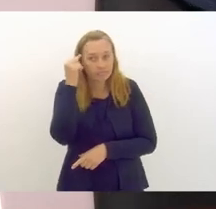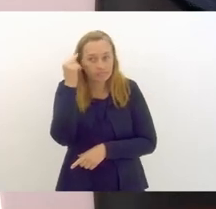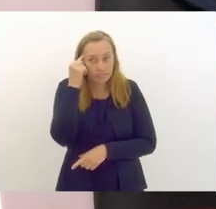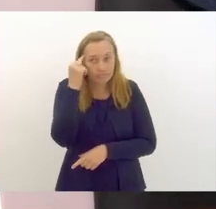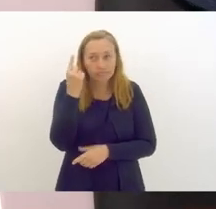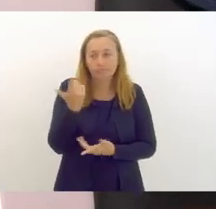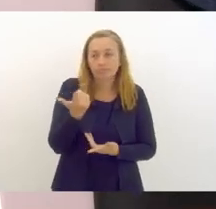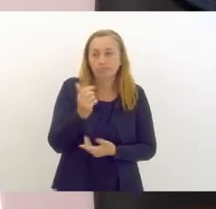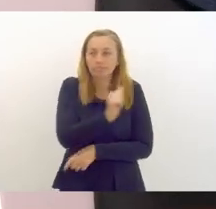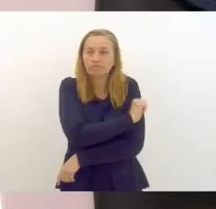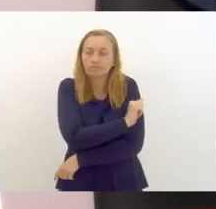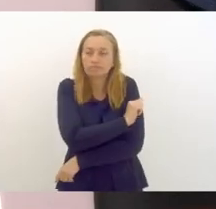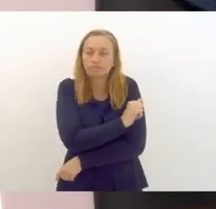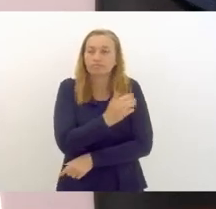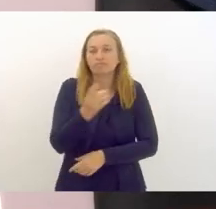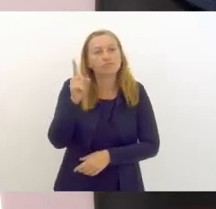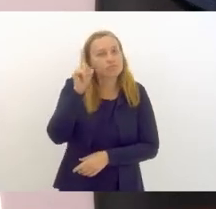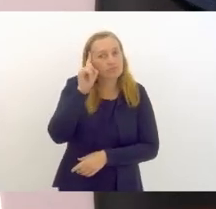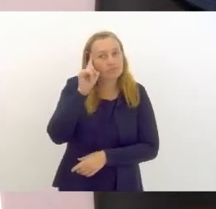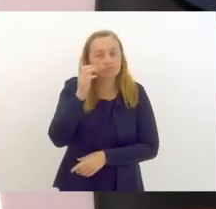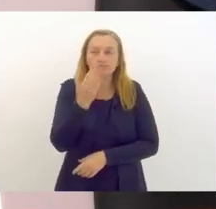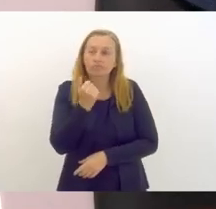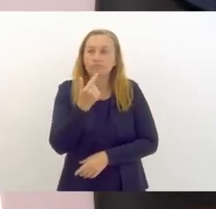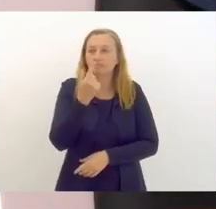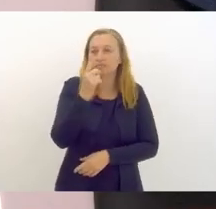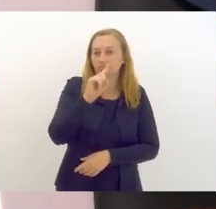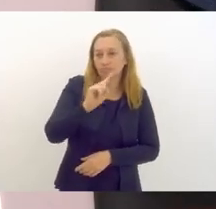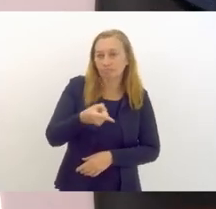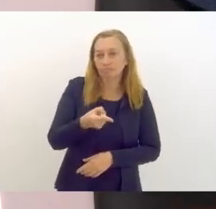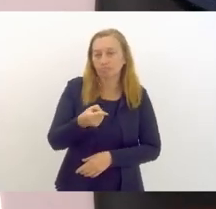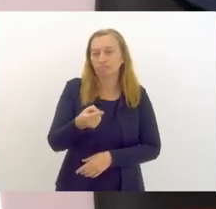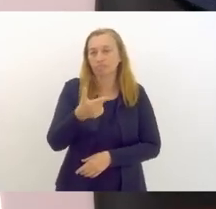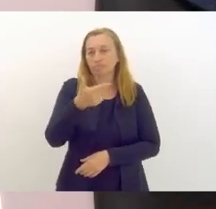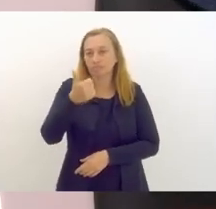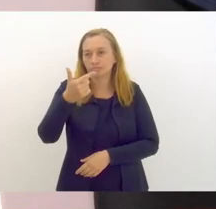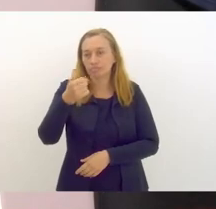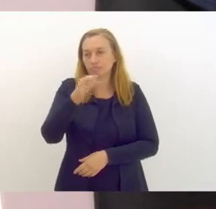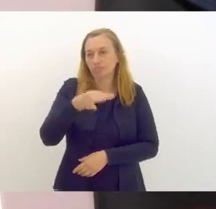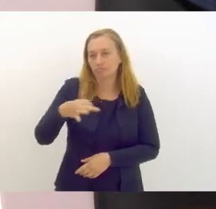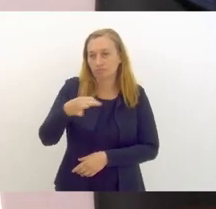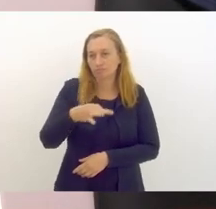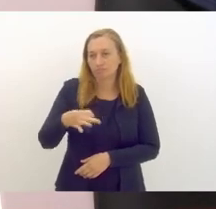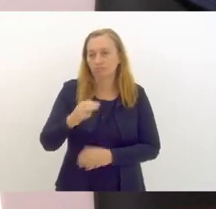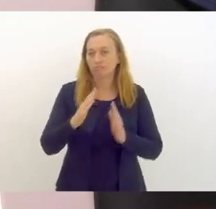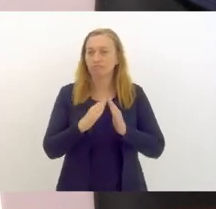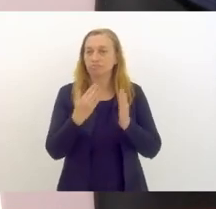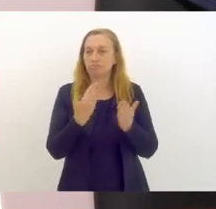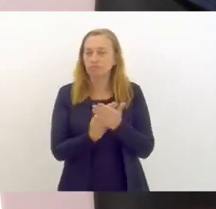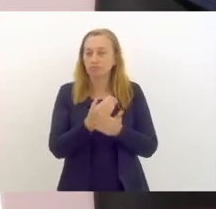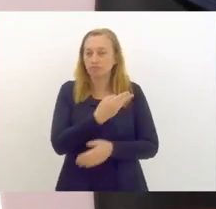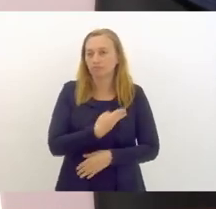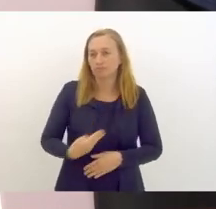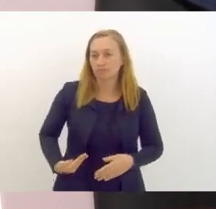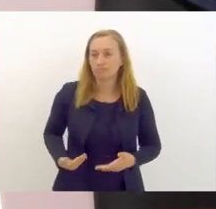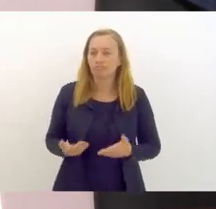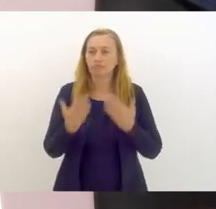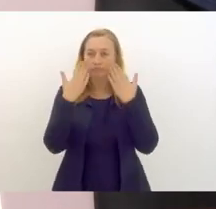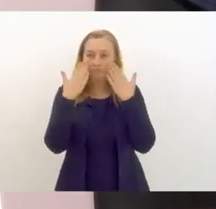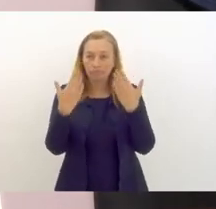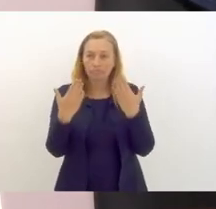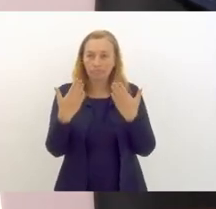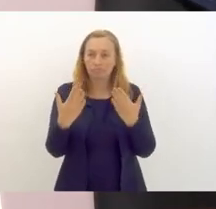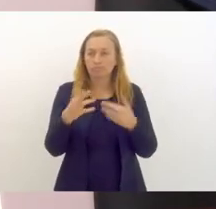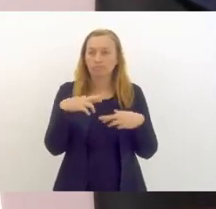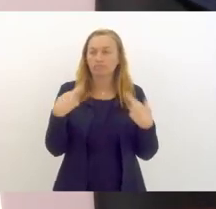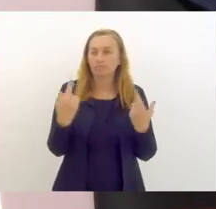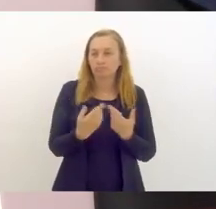um aluno se alimenta diariamente com R$ 1,12 numa escola pública. É inviável. Então, assim, quando a gente apresenta em reunião de